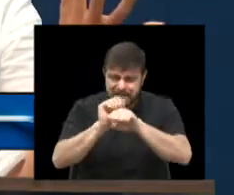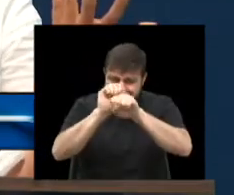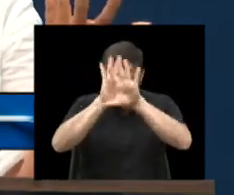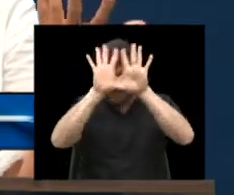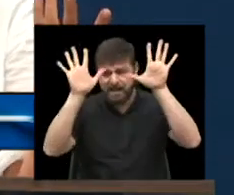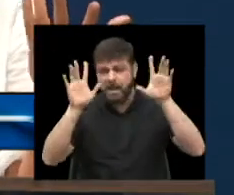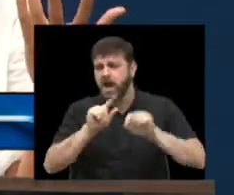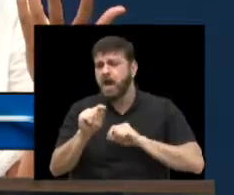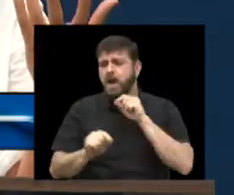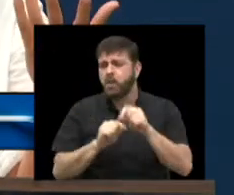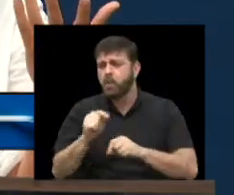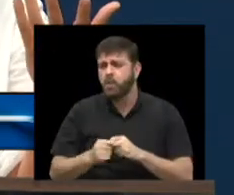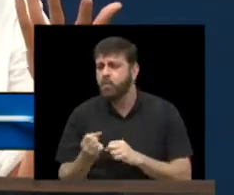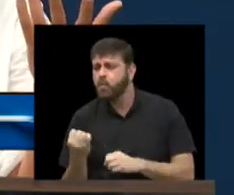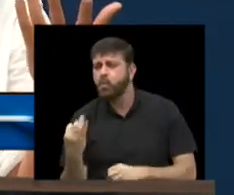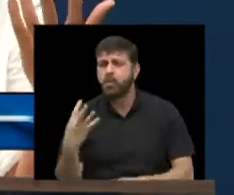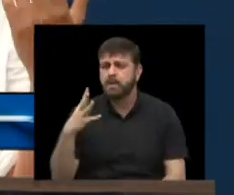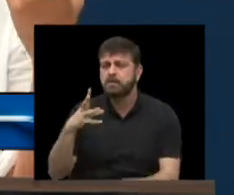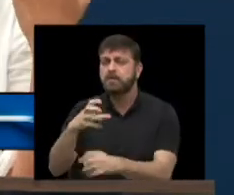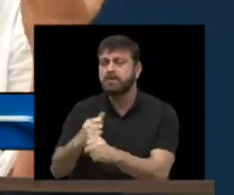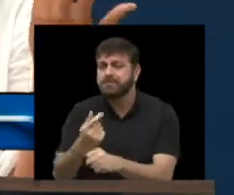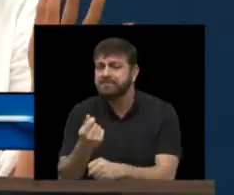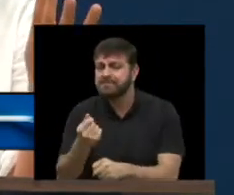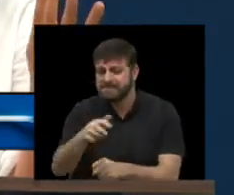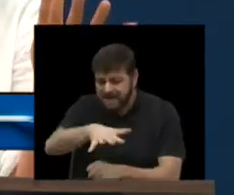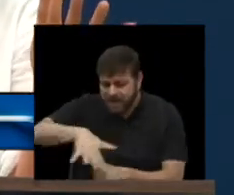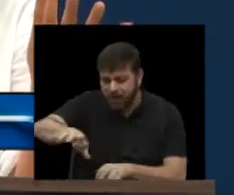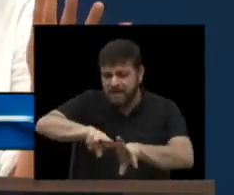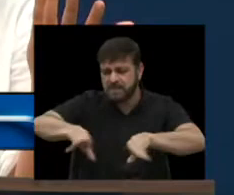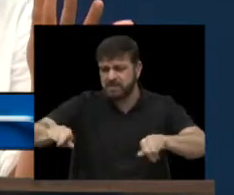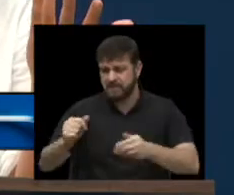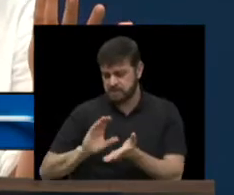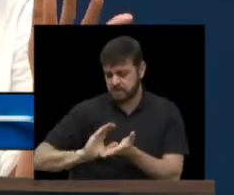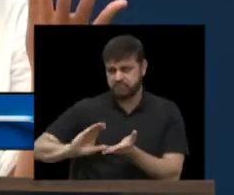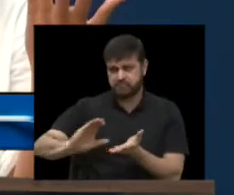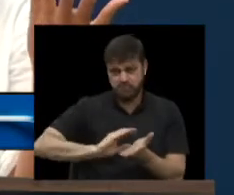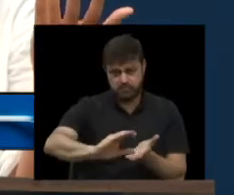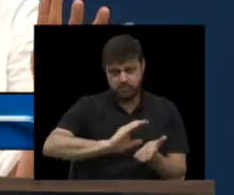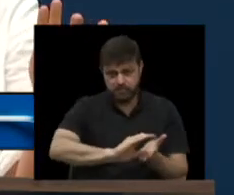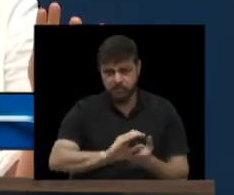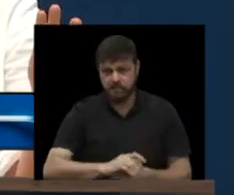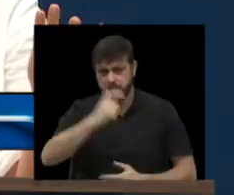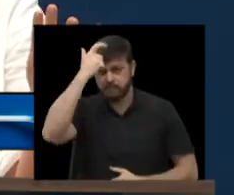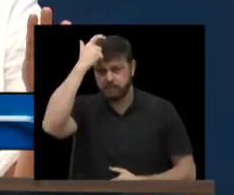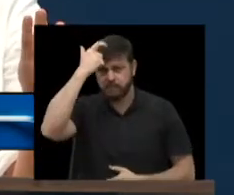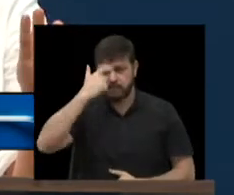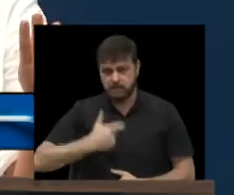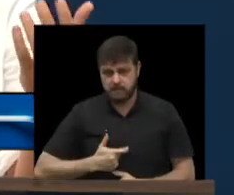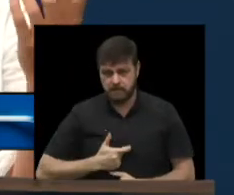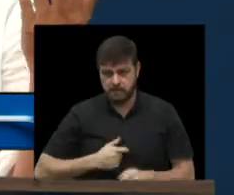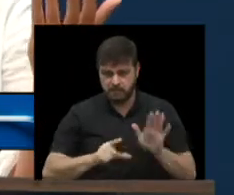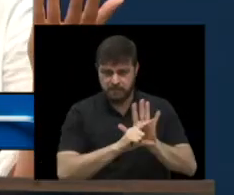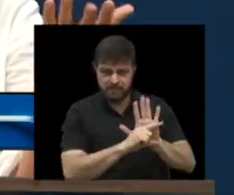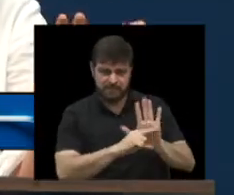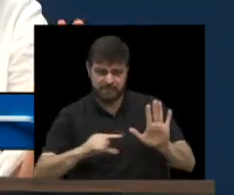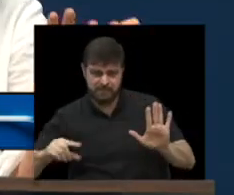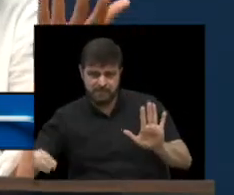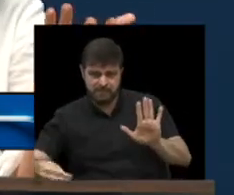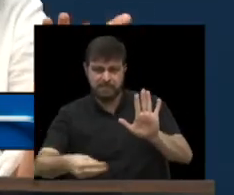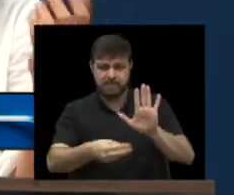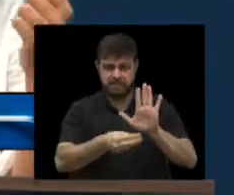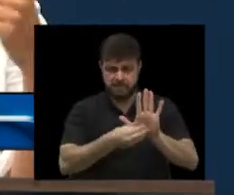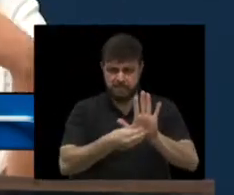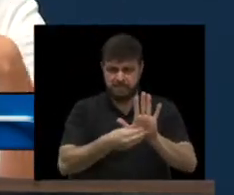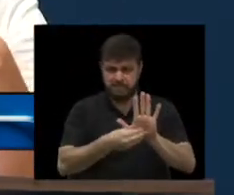ampliado essa discussão. Exatamente por isso, eu apresentei várias emendas. Foram 7 emendas